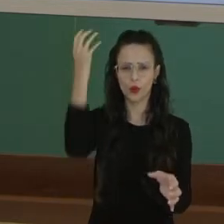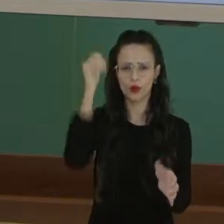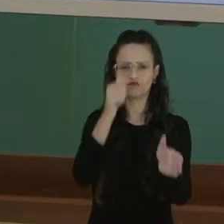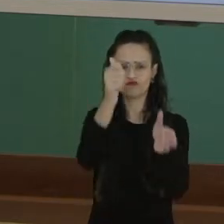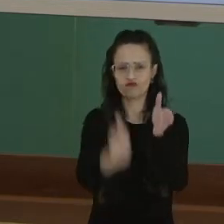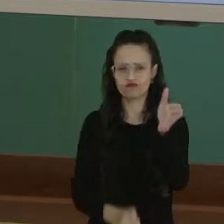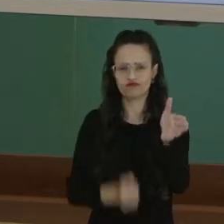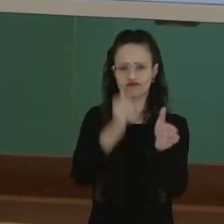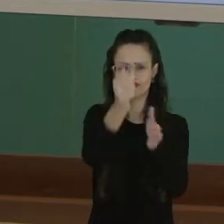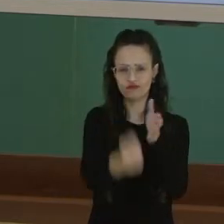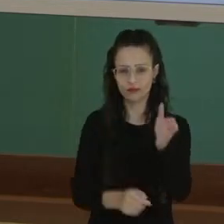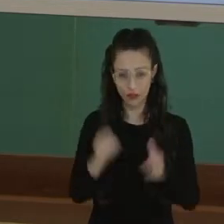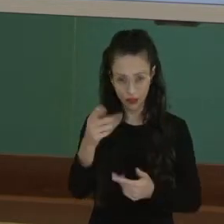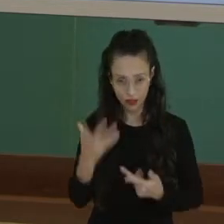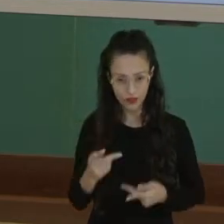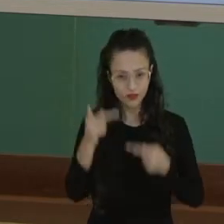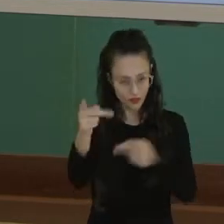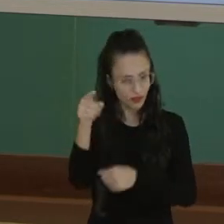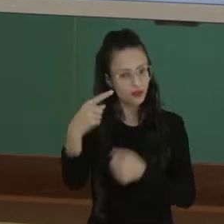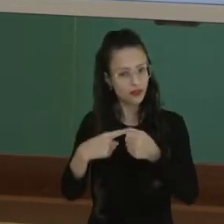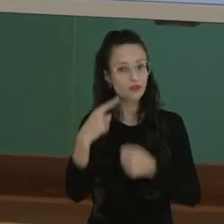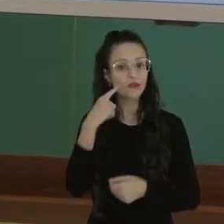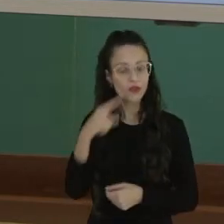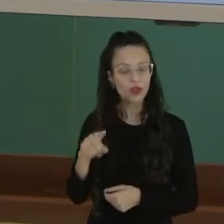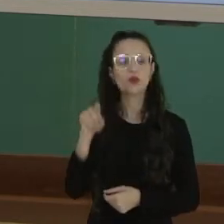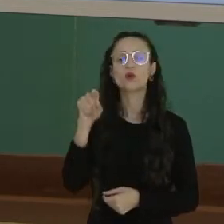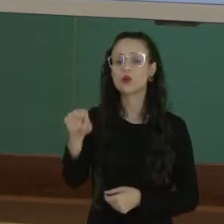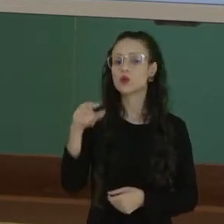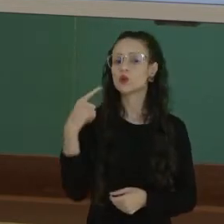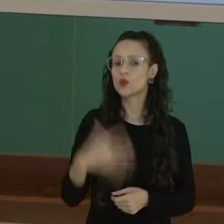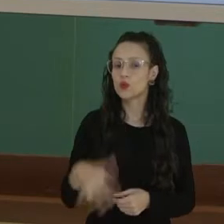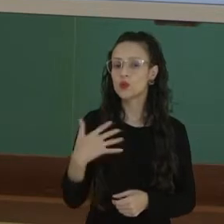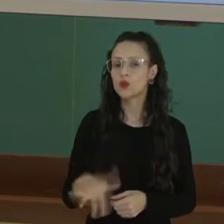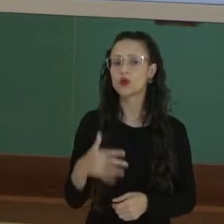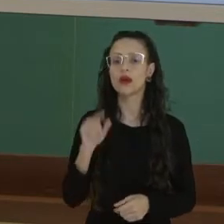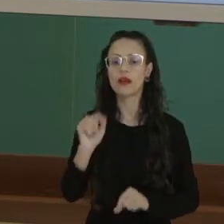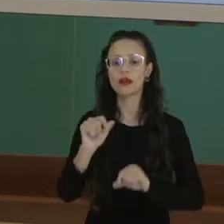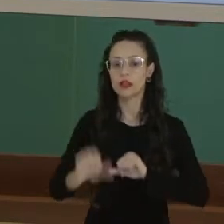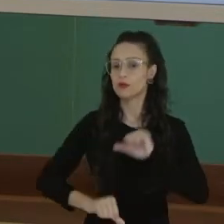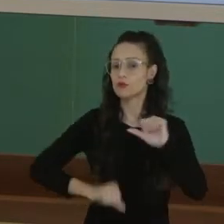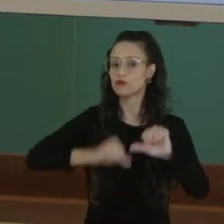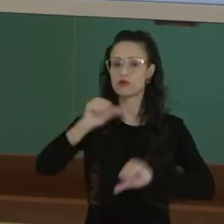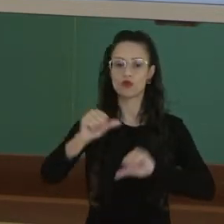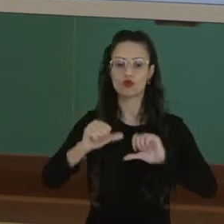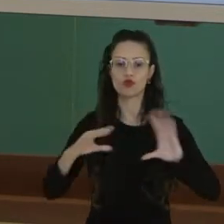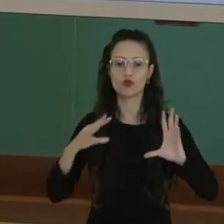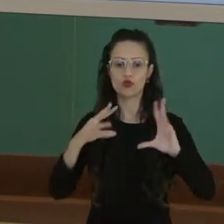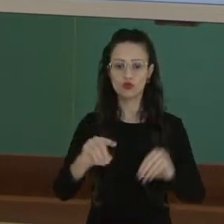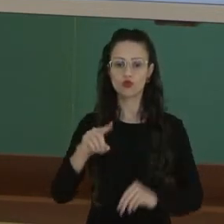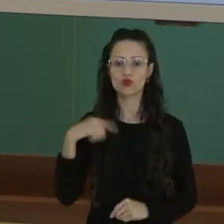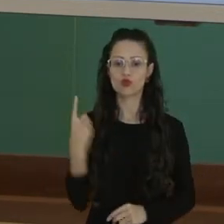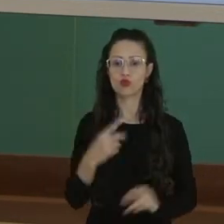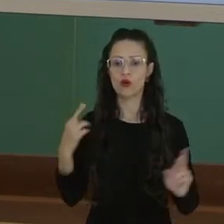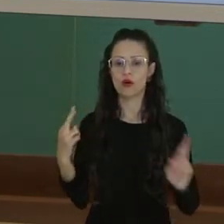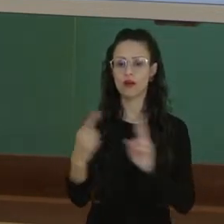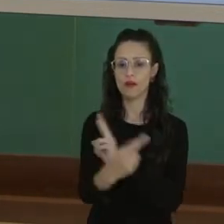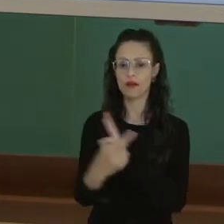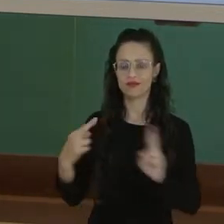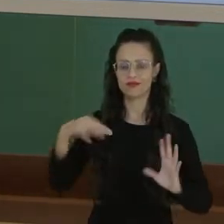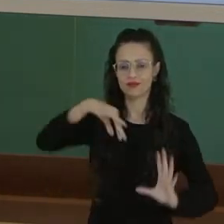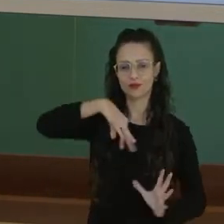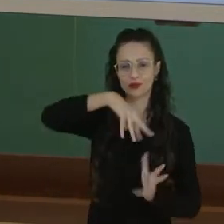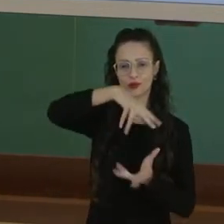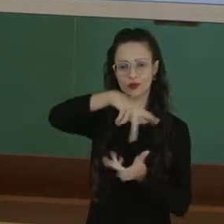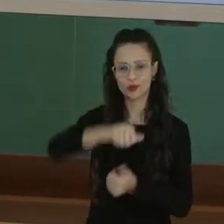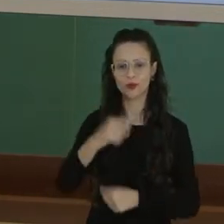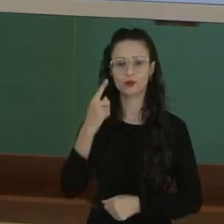certo? Galera que quer visitar lá, vai dar uma olhadinha para você ver como aquele equipamento ele mudou praticamente toda a nossa relação com o mundo.